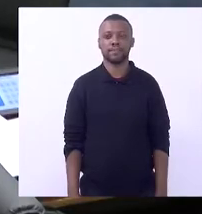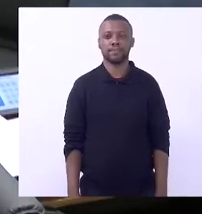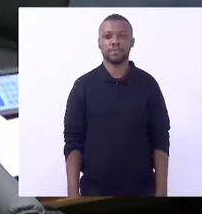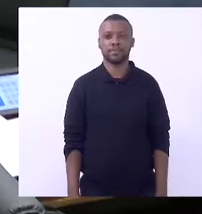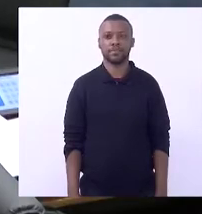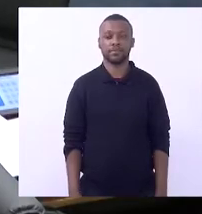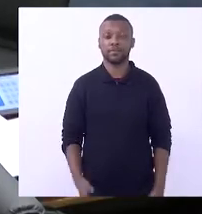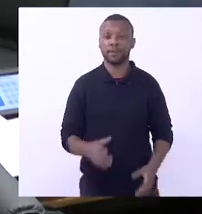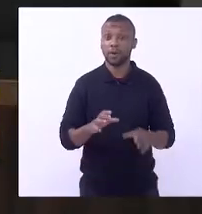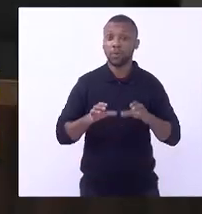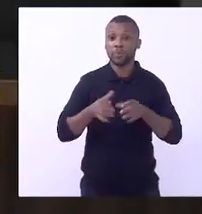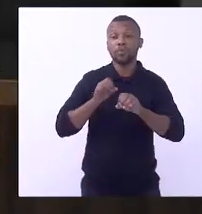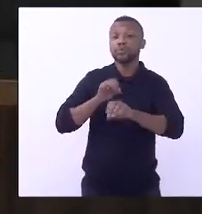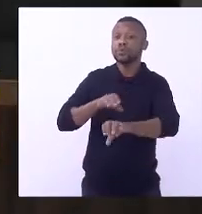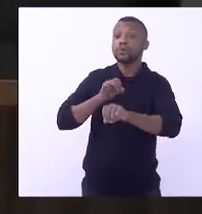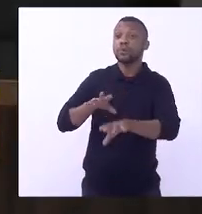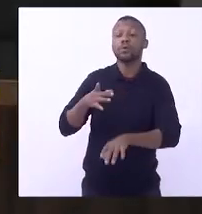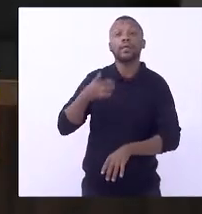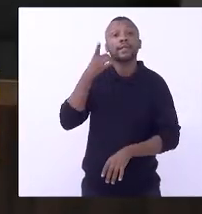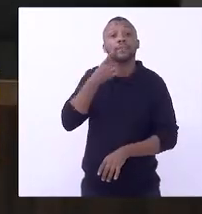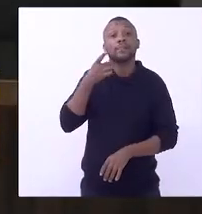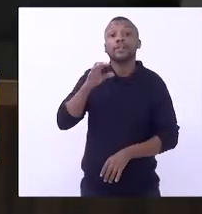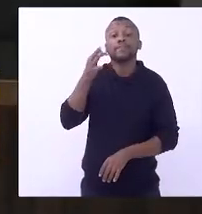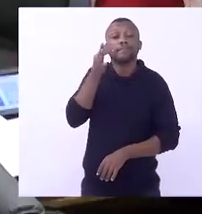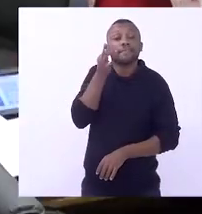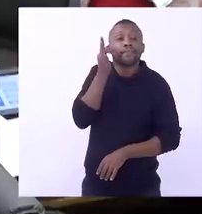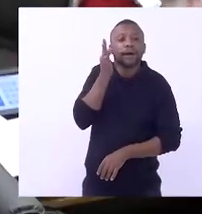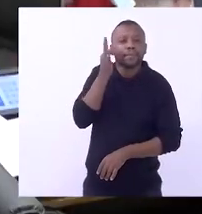Pela Comissão de Educação, deputado Flávio Serafini.